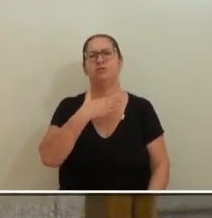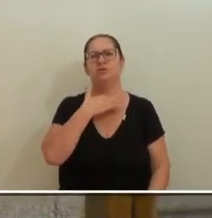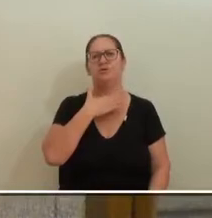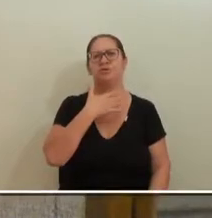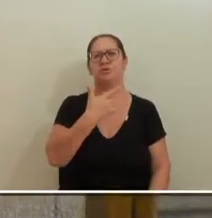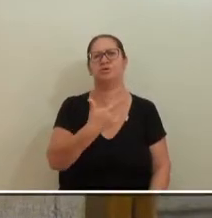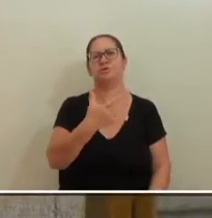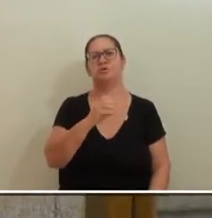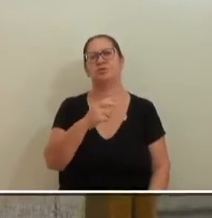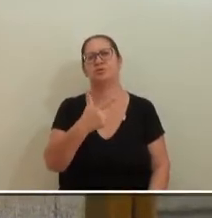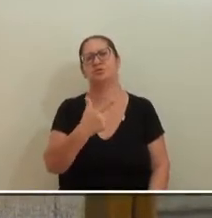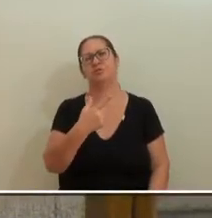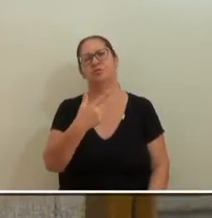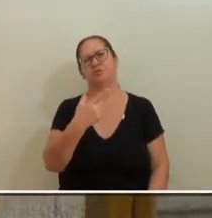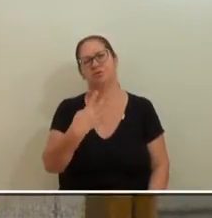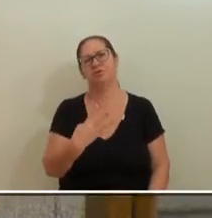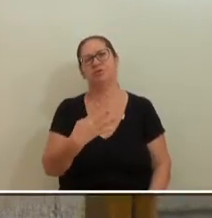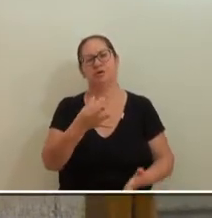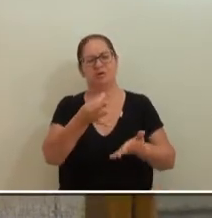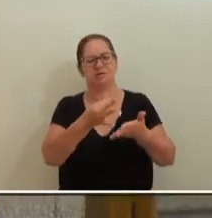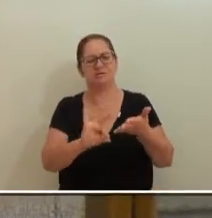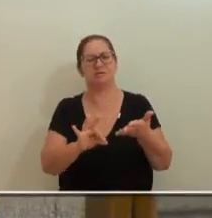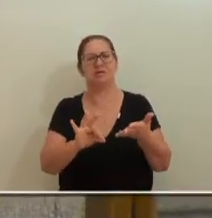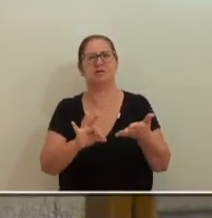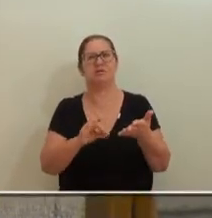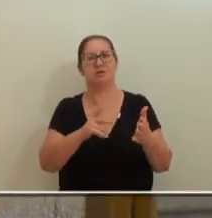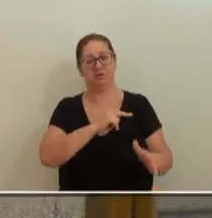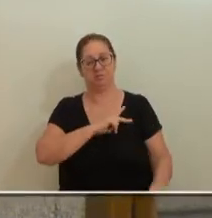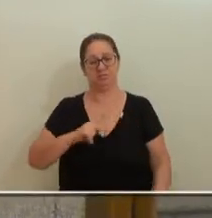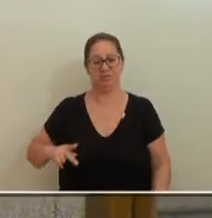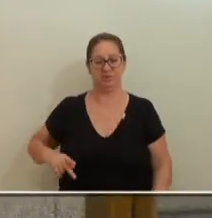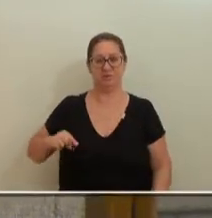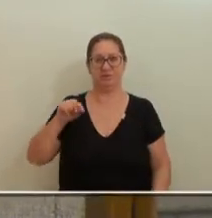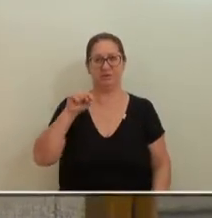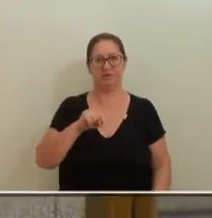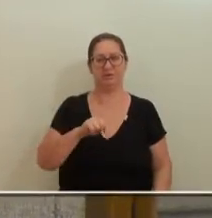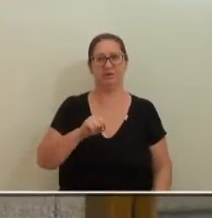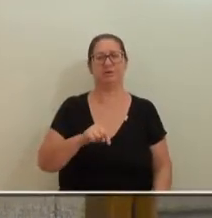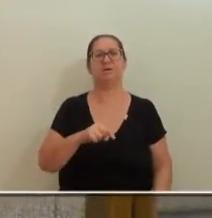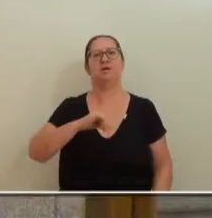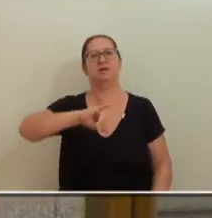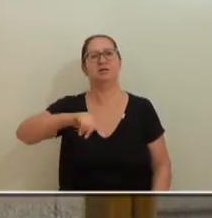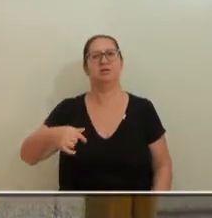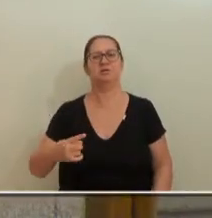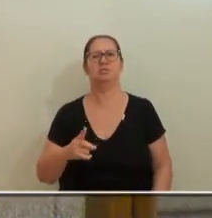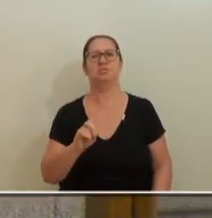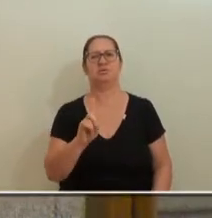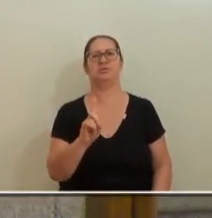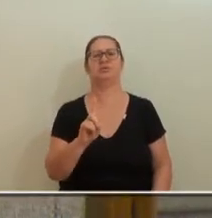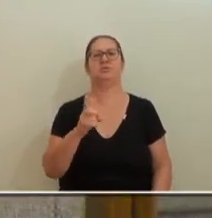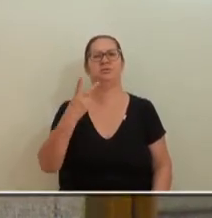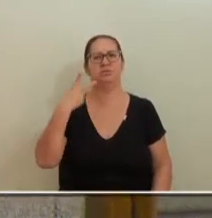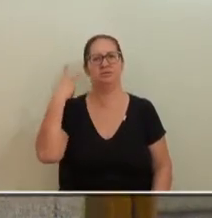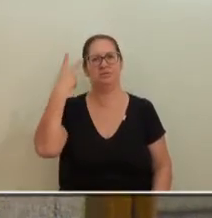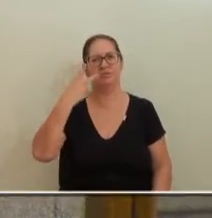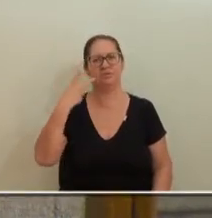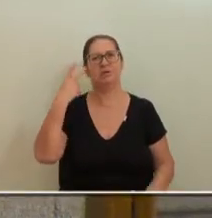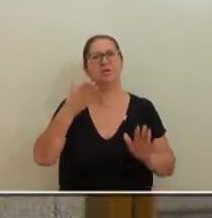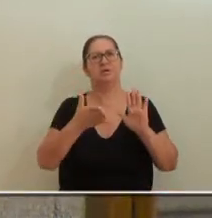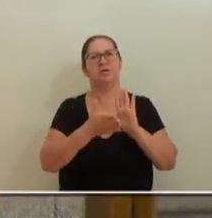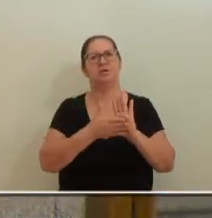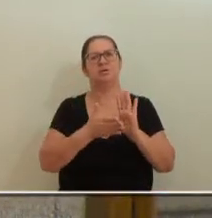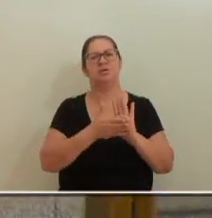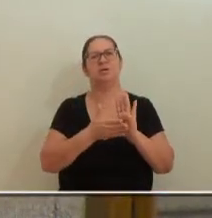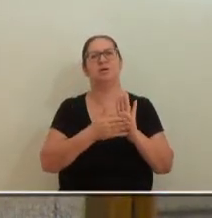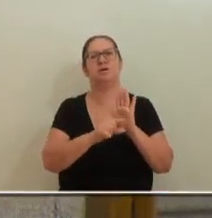março de 2024. Assinam presidente desta Casa de Leis, senhor João Morales, vereador proponente,